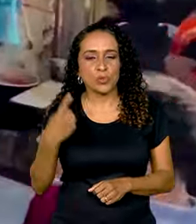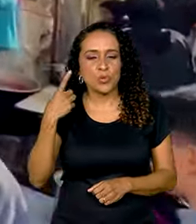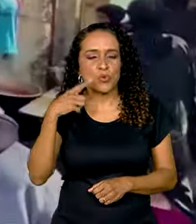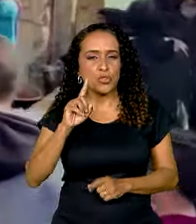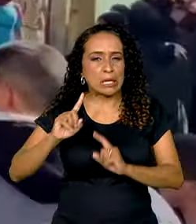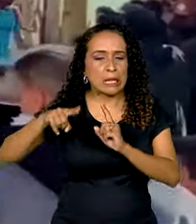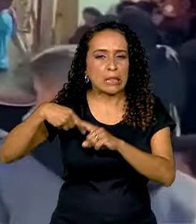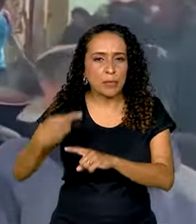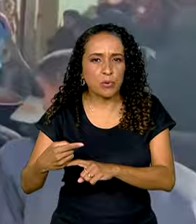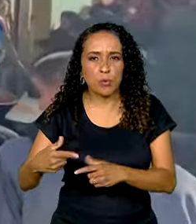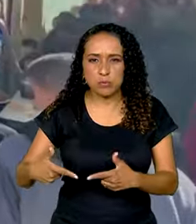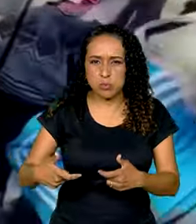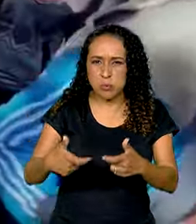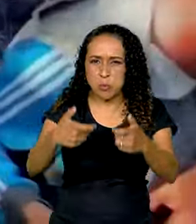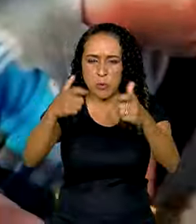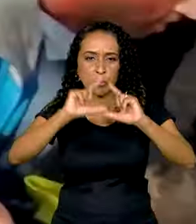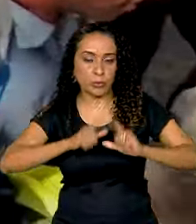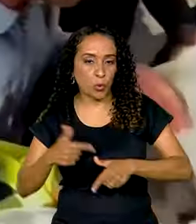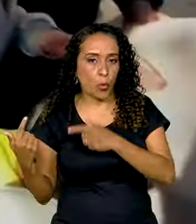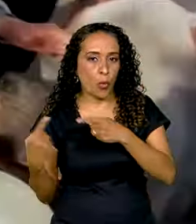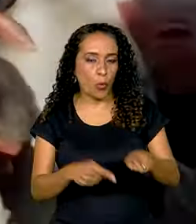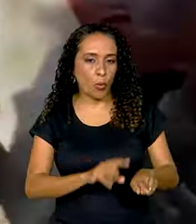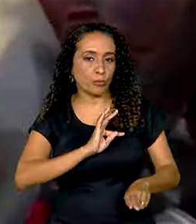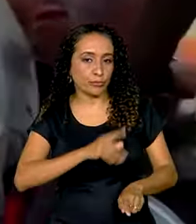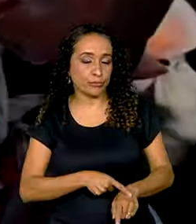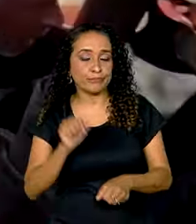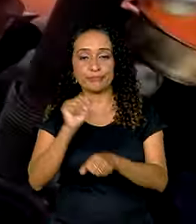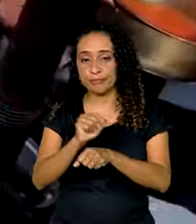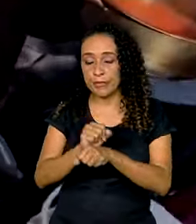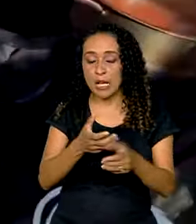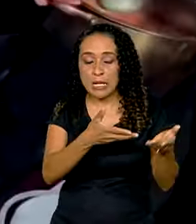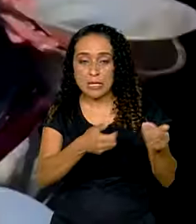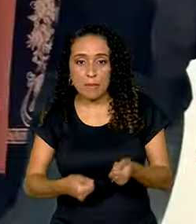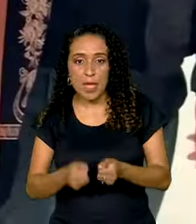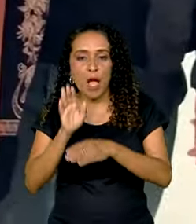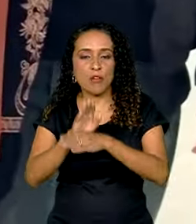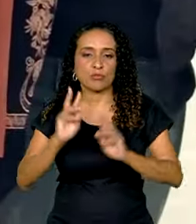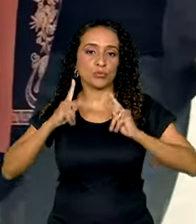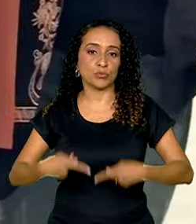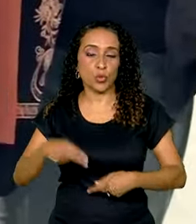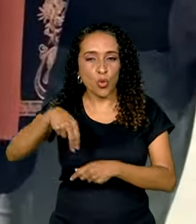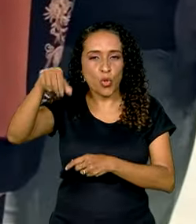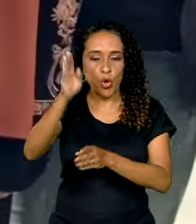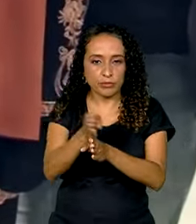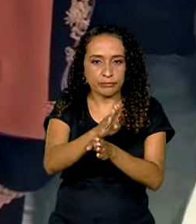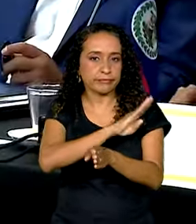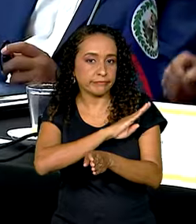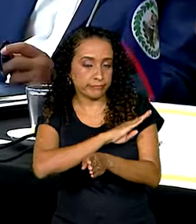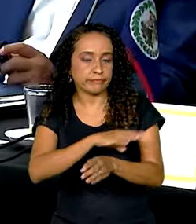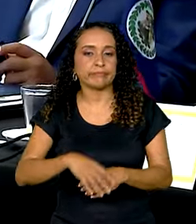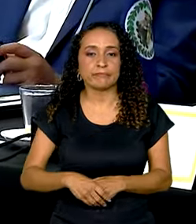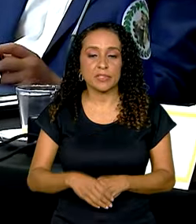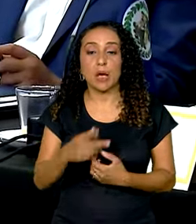forças israelenses dispararem contra palestinos que aguardavam o recebimento de ajuda humanitária no norte da faixa de Gaza,